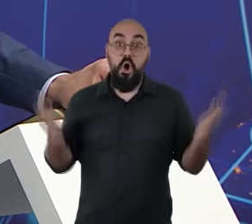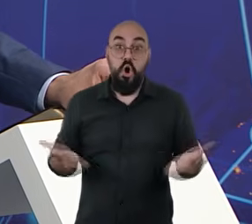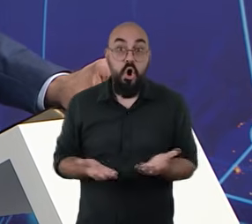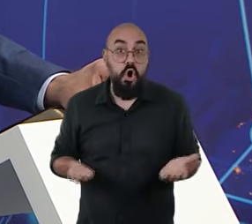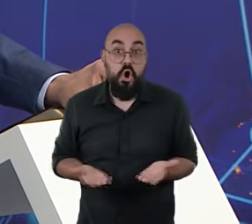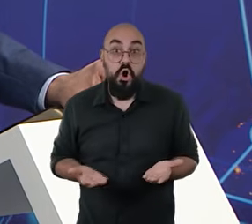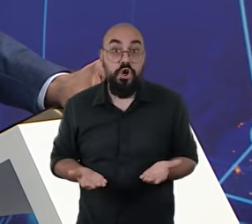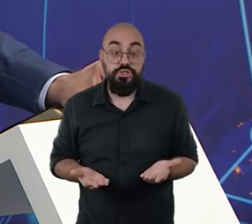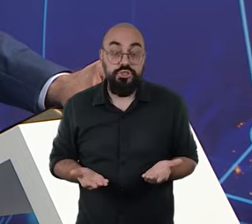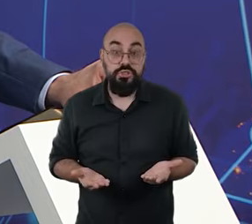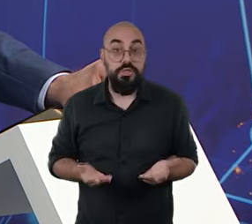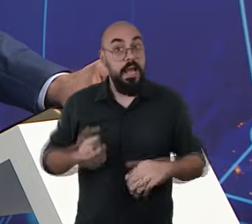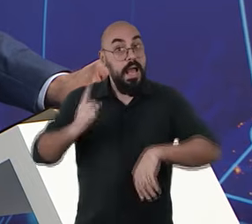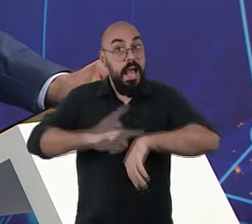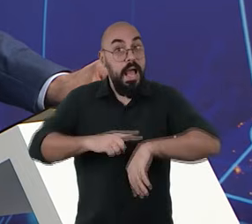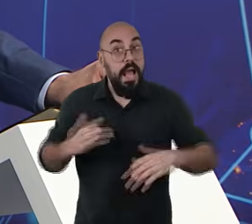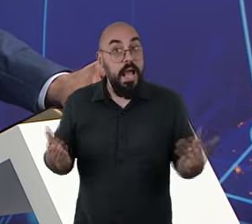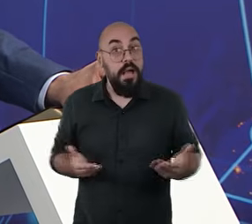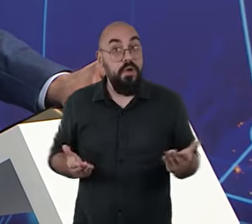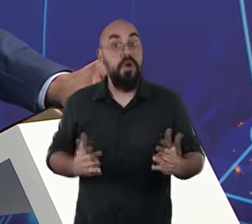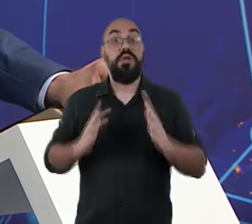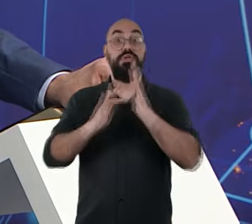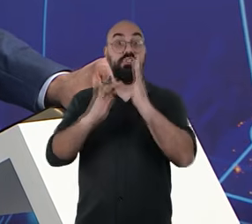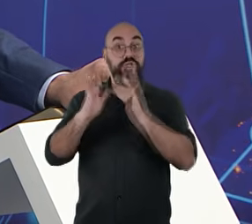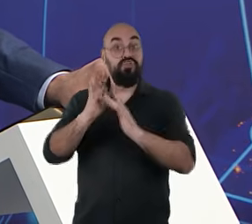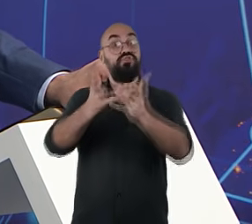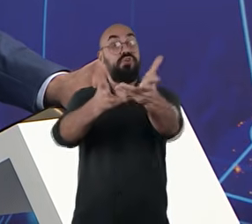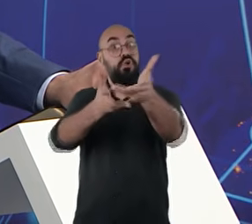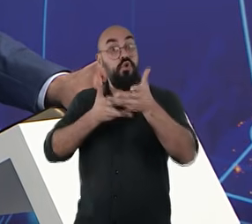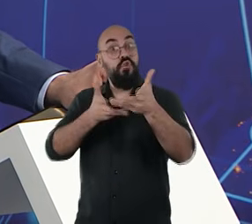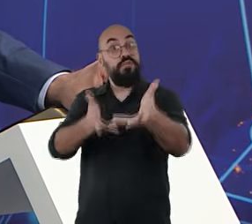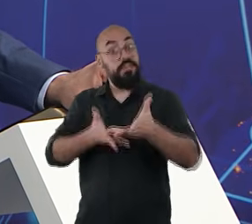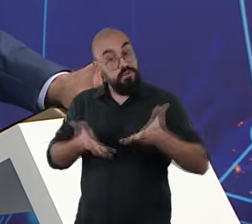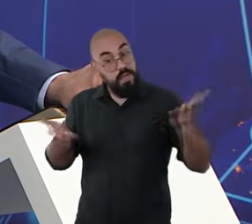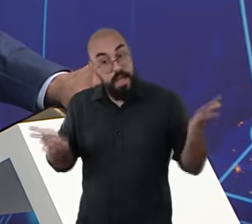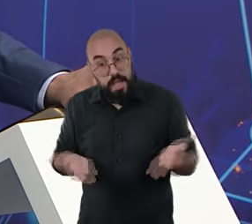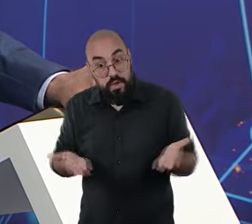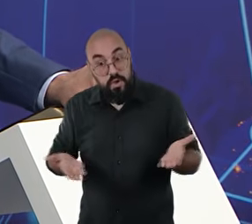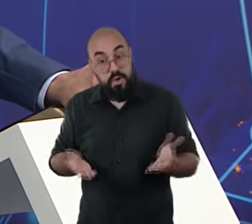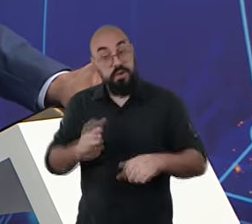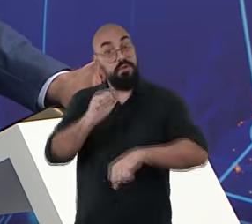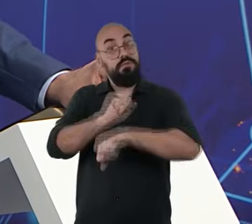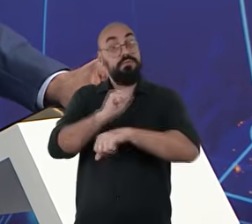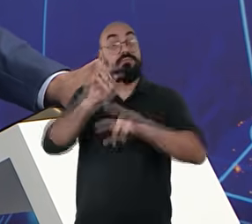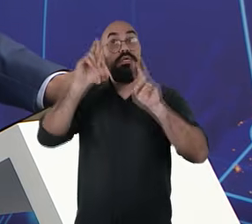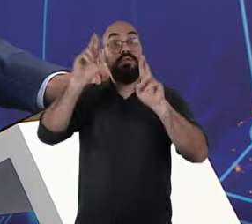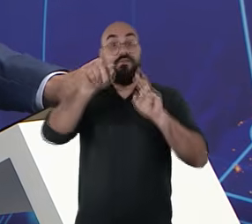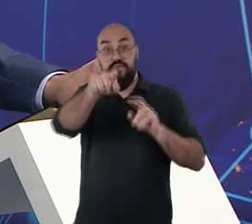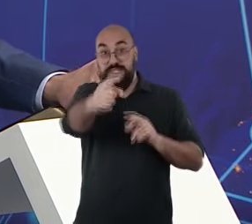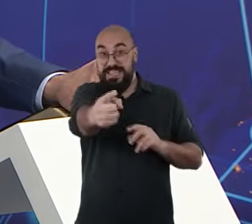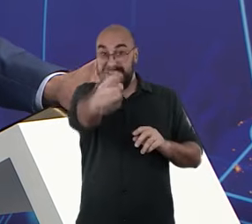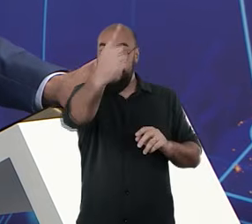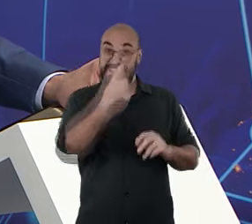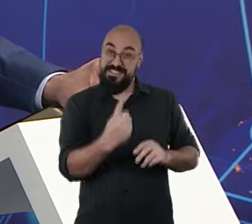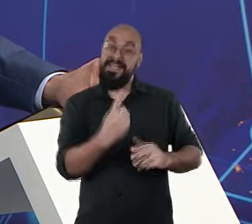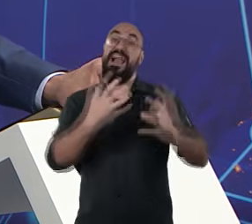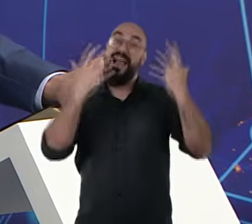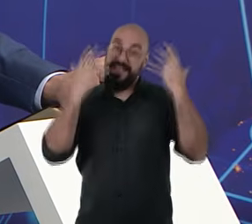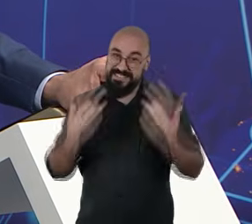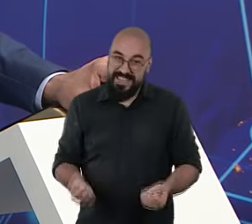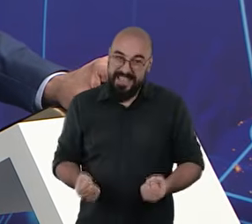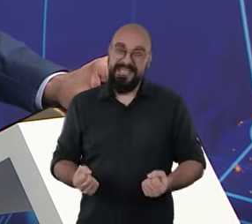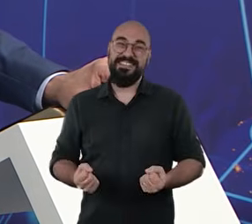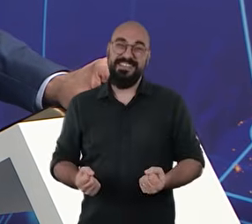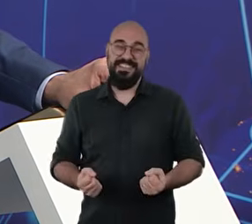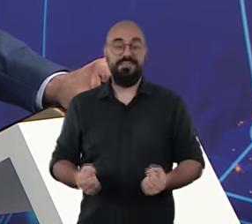hoje, nesse momento. Jesus está batendo na porta do seu coração agora. E Ele espera que você abra para que Ele possa entrar. Eu